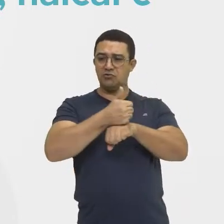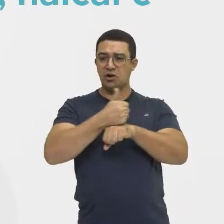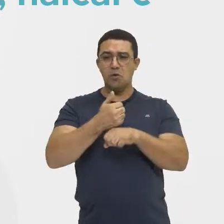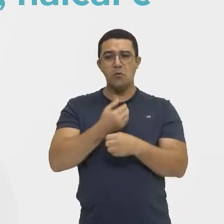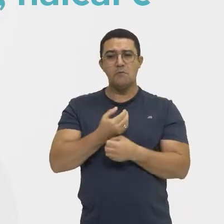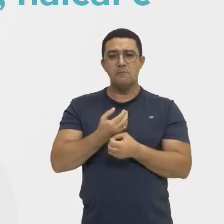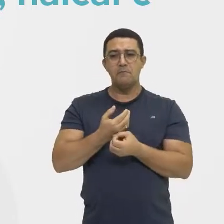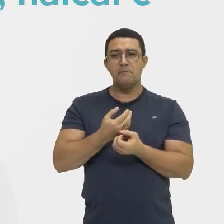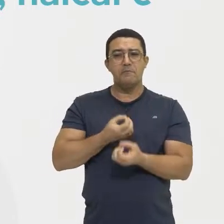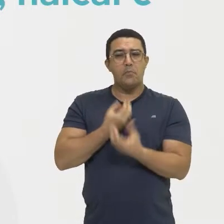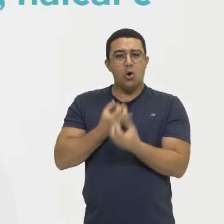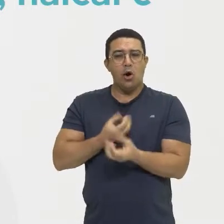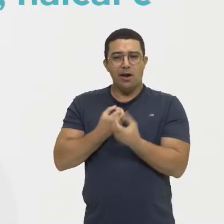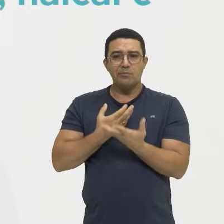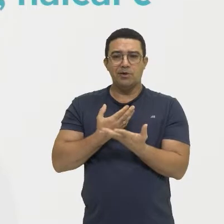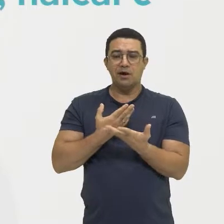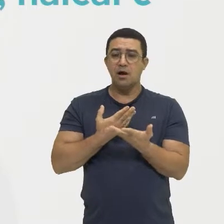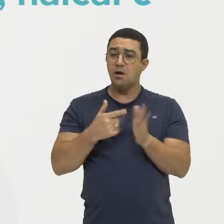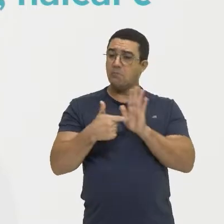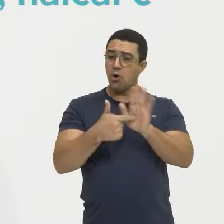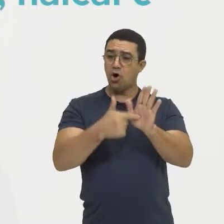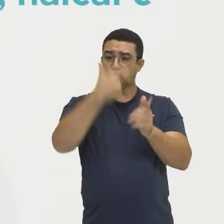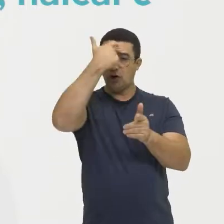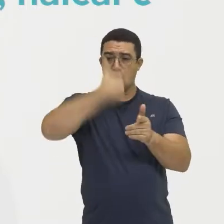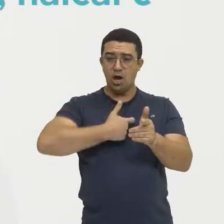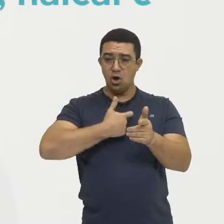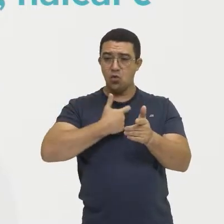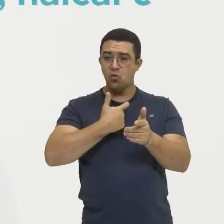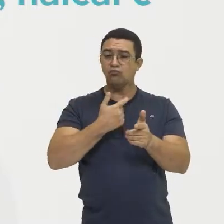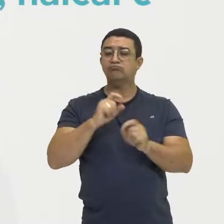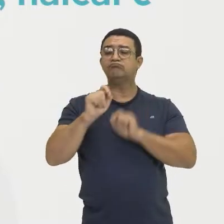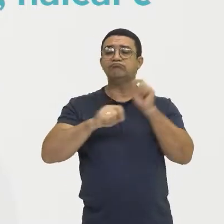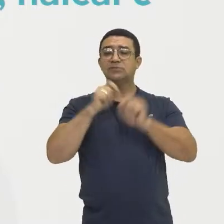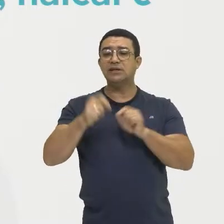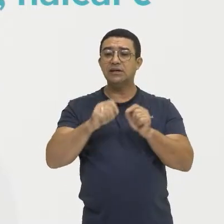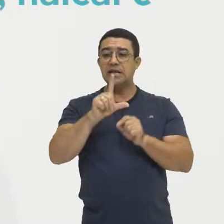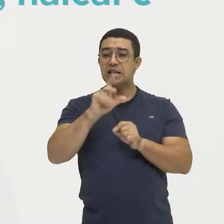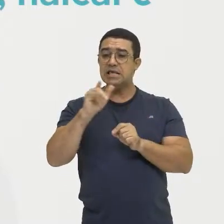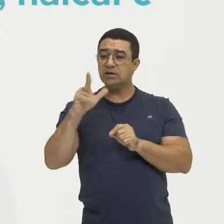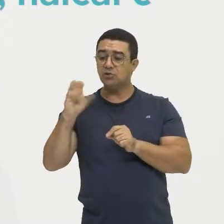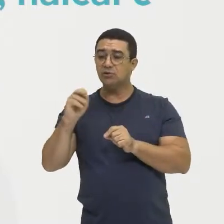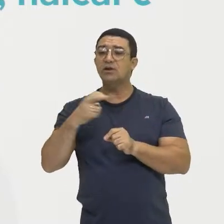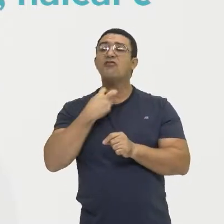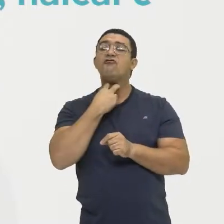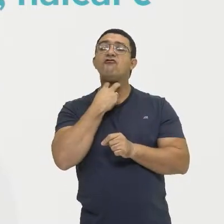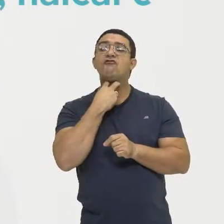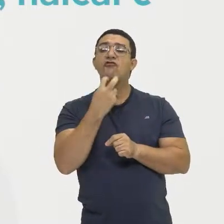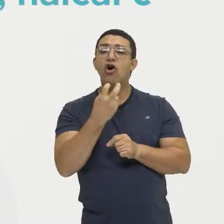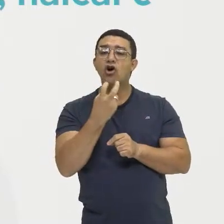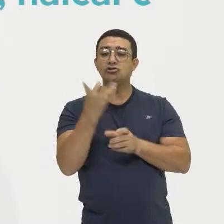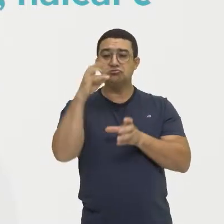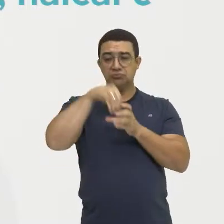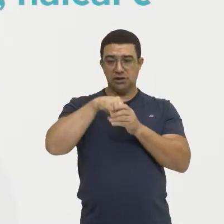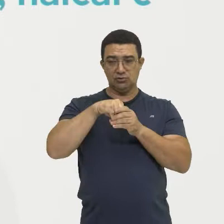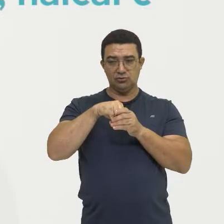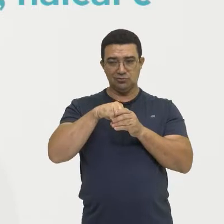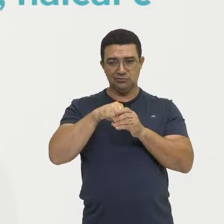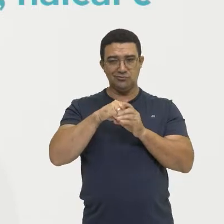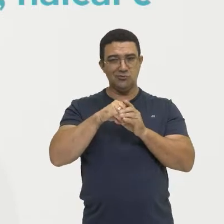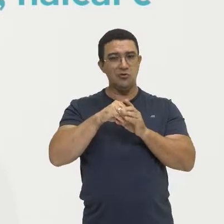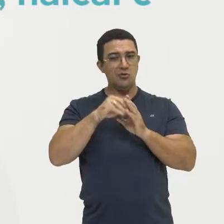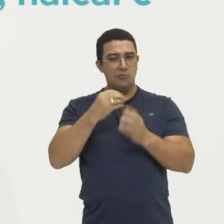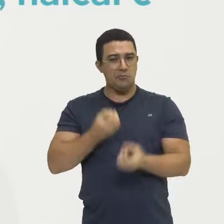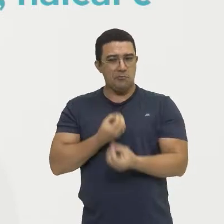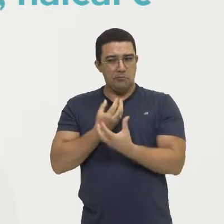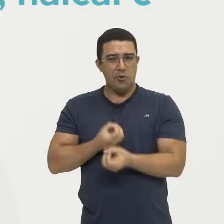íntimos através do eu lírico, que é a voz que está no poema, né? A palavra